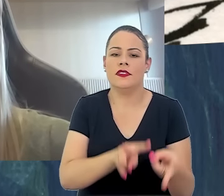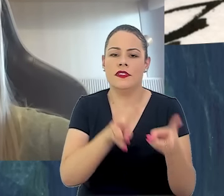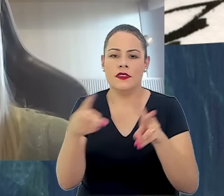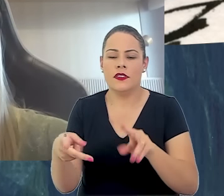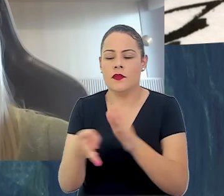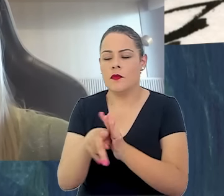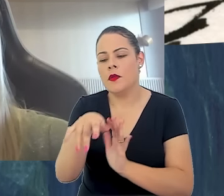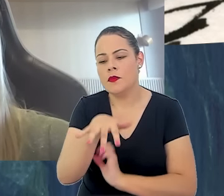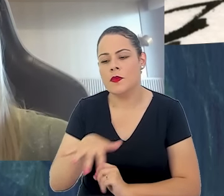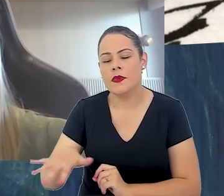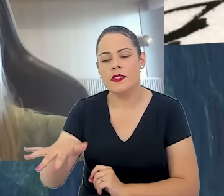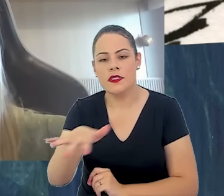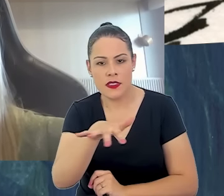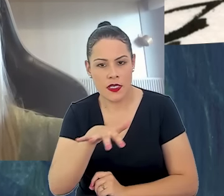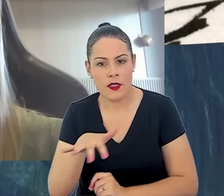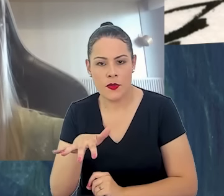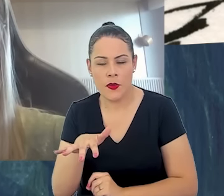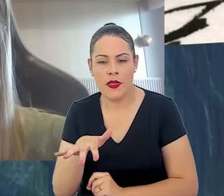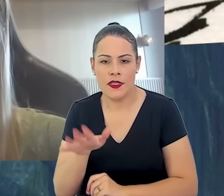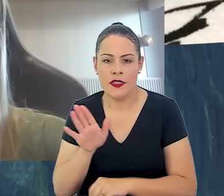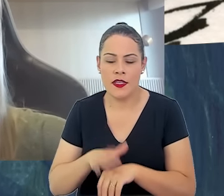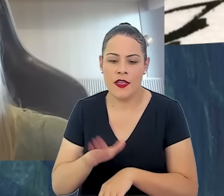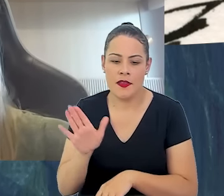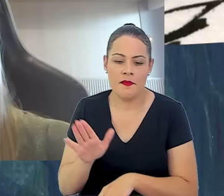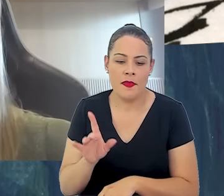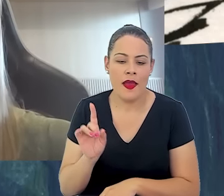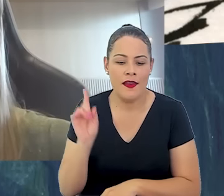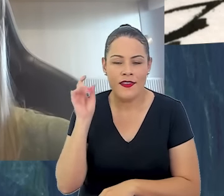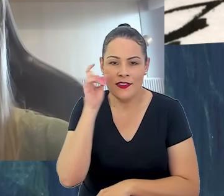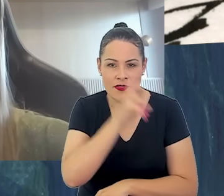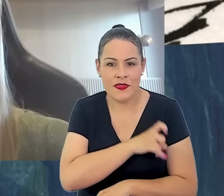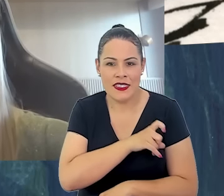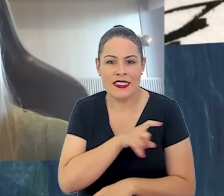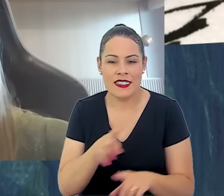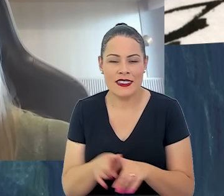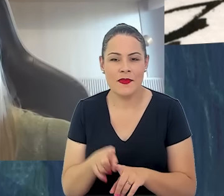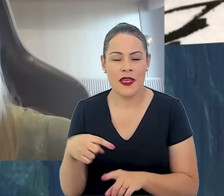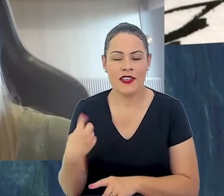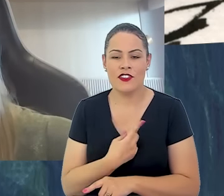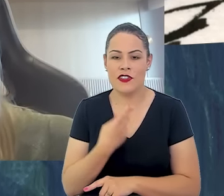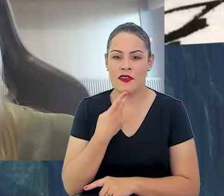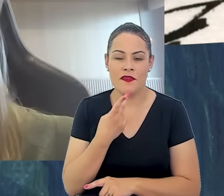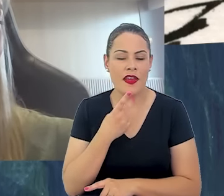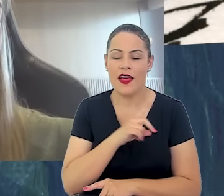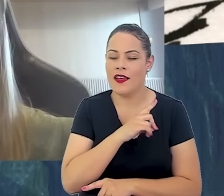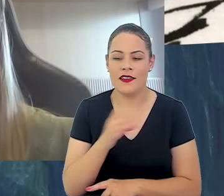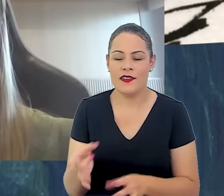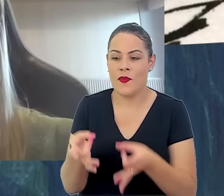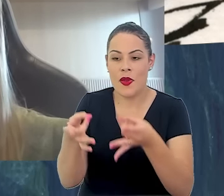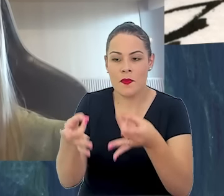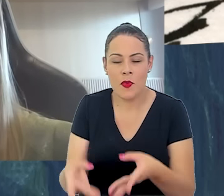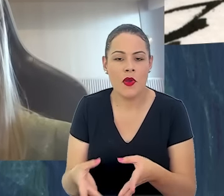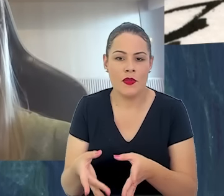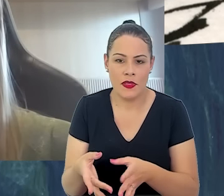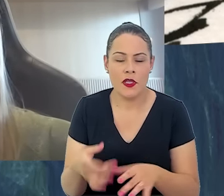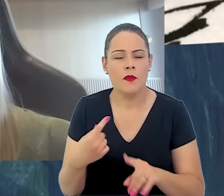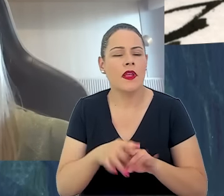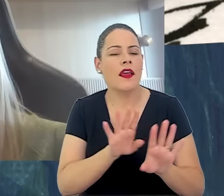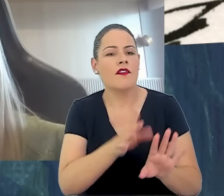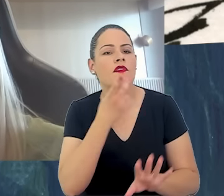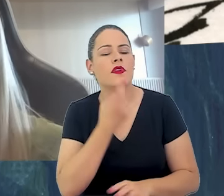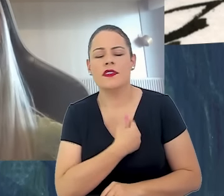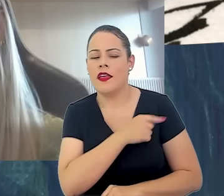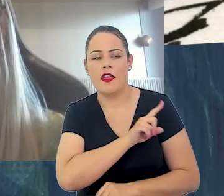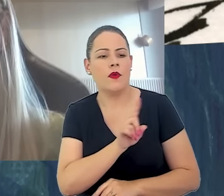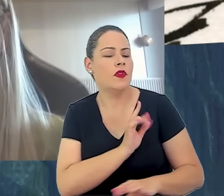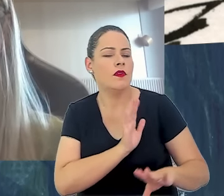transição para os setores mais hard to abate, né? Que a gente fala sem largar a mão desses clientes, né? Porque é fácil, você